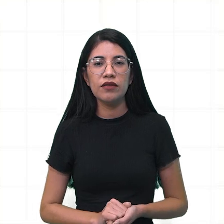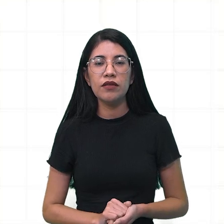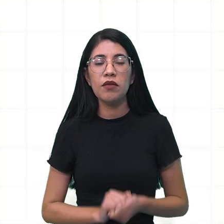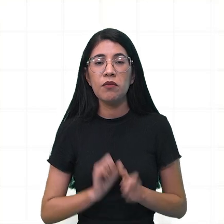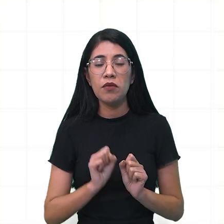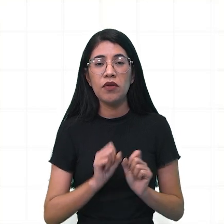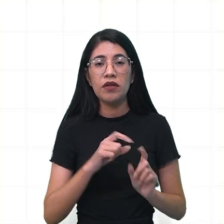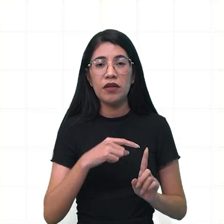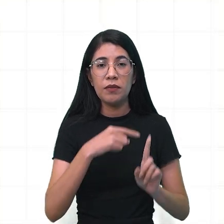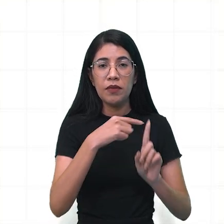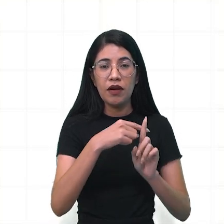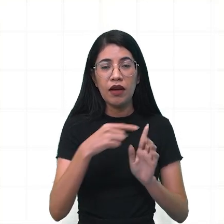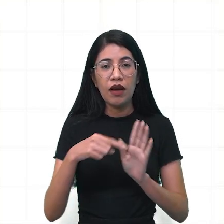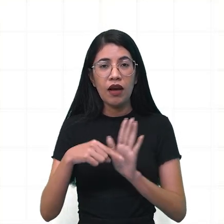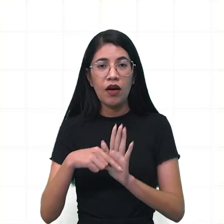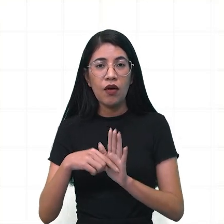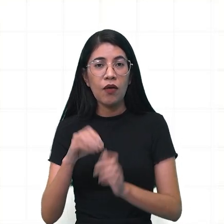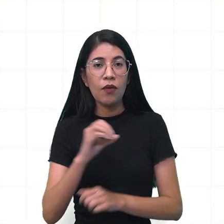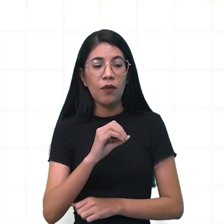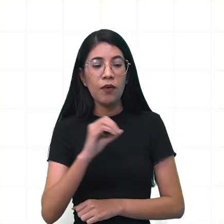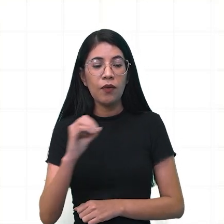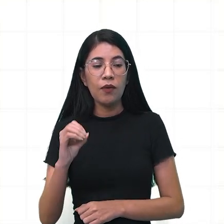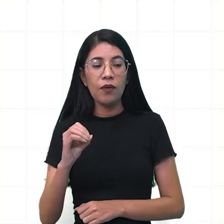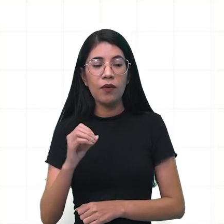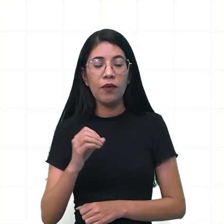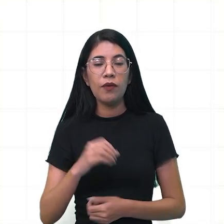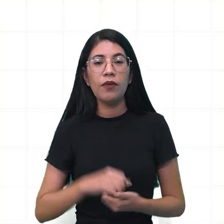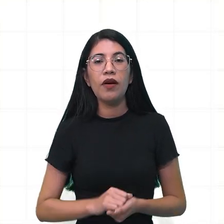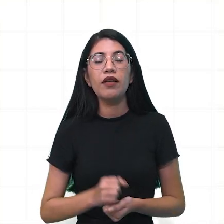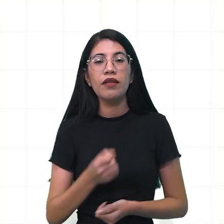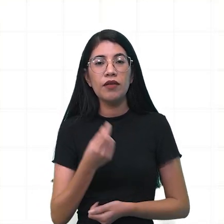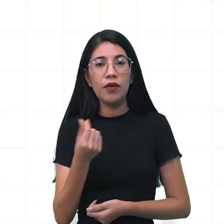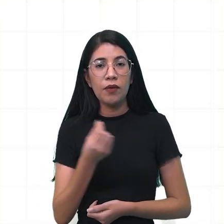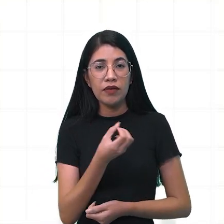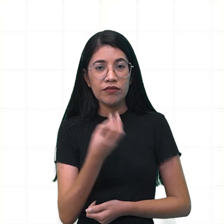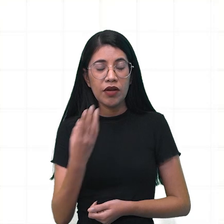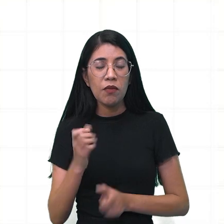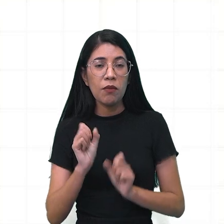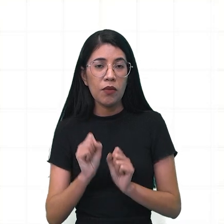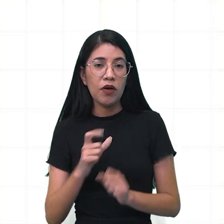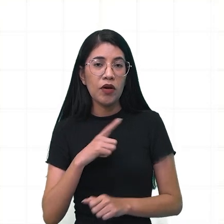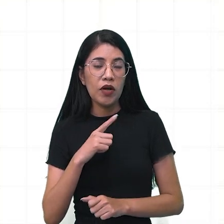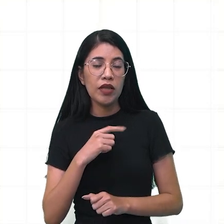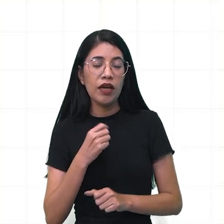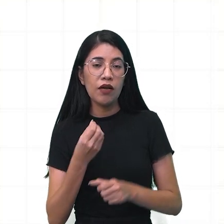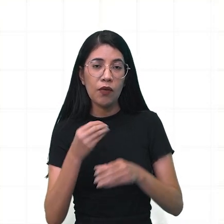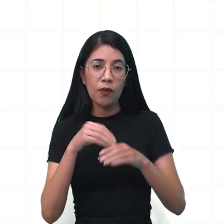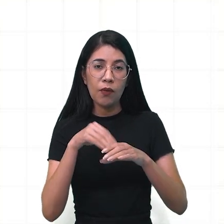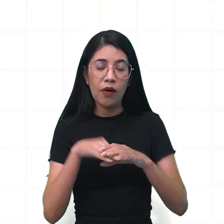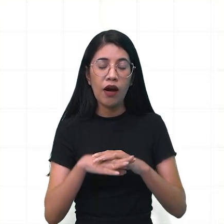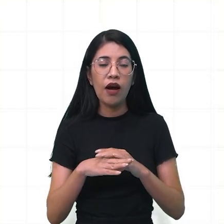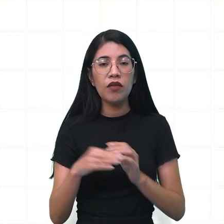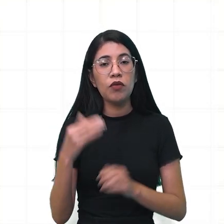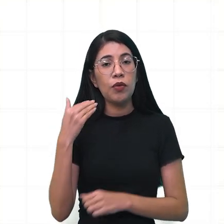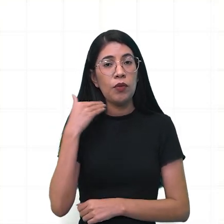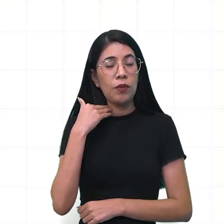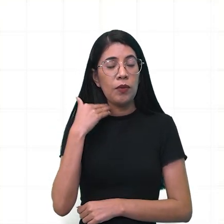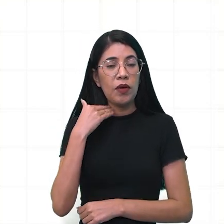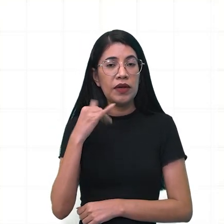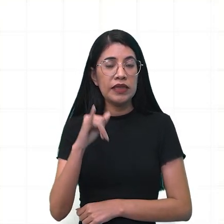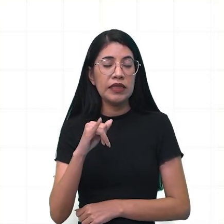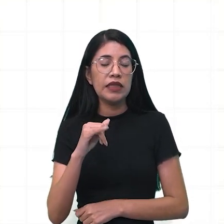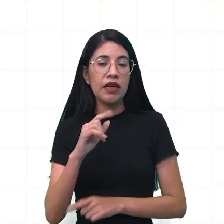negativa ou nula né Ou seja você pode ter dinheiro na sua conta quando você está com a